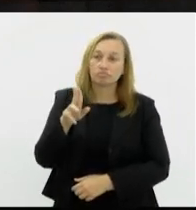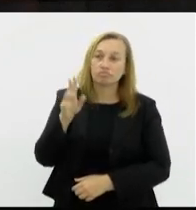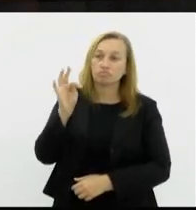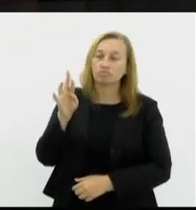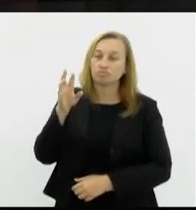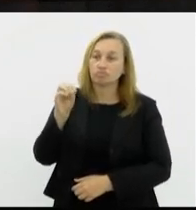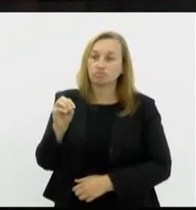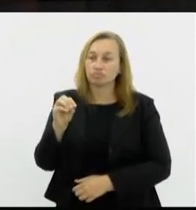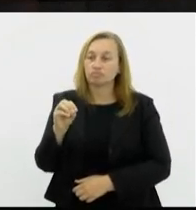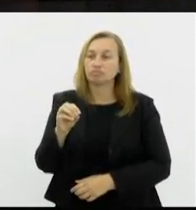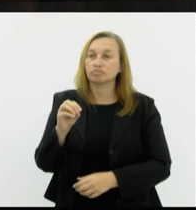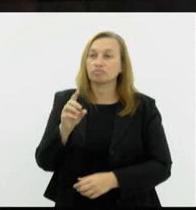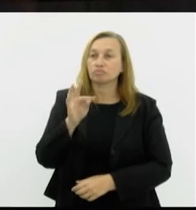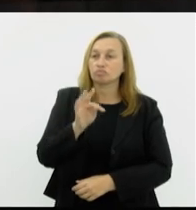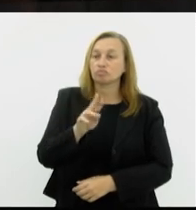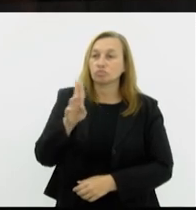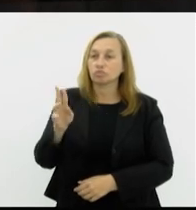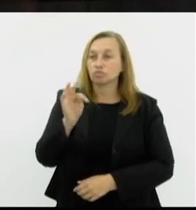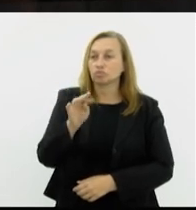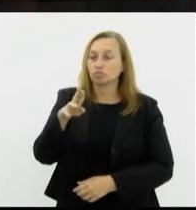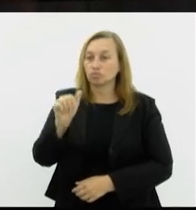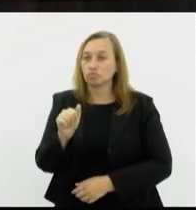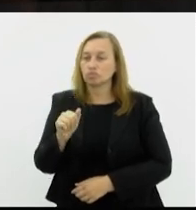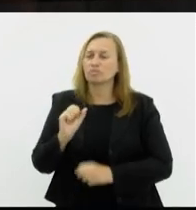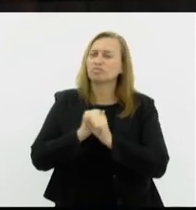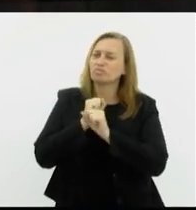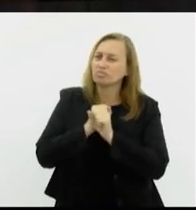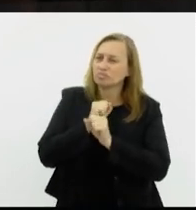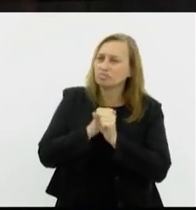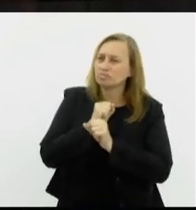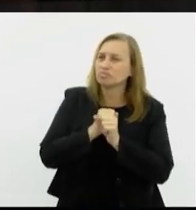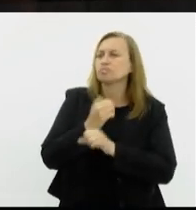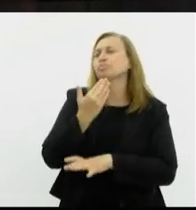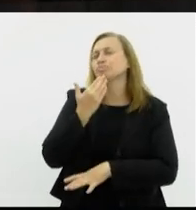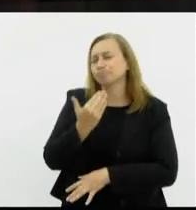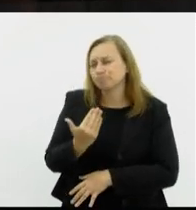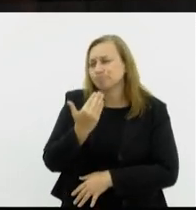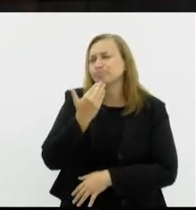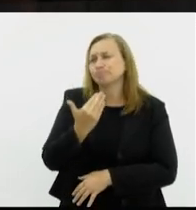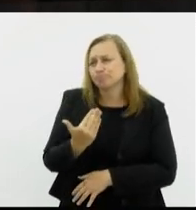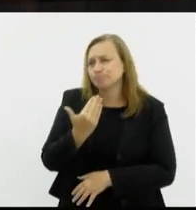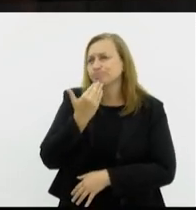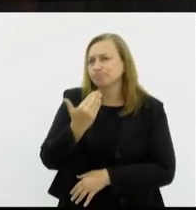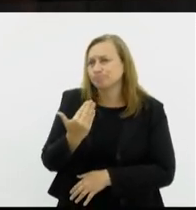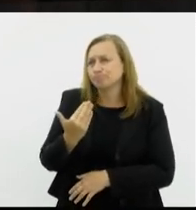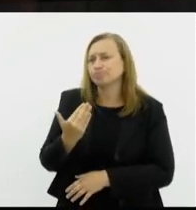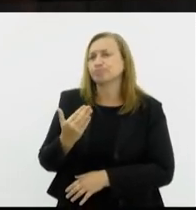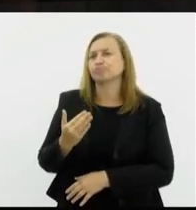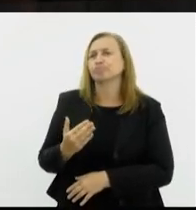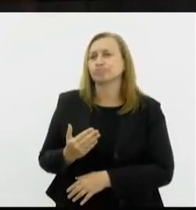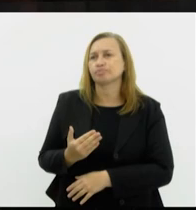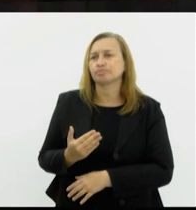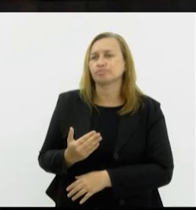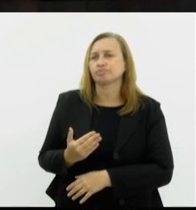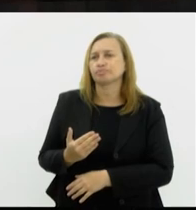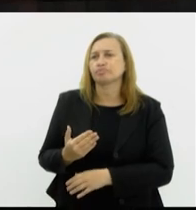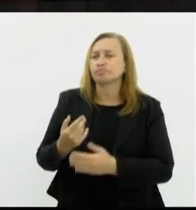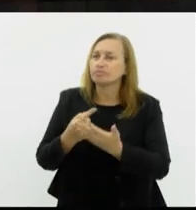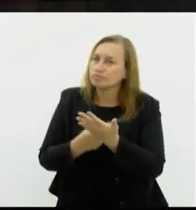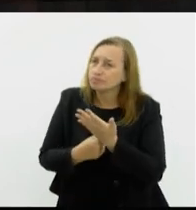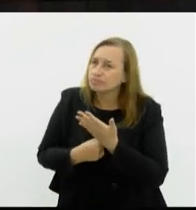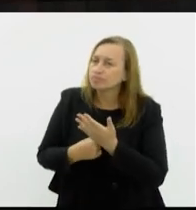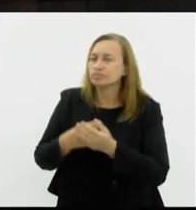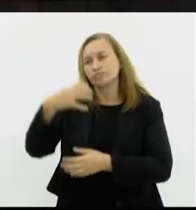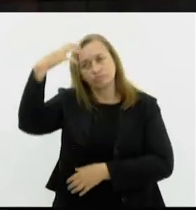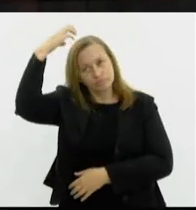Tutuca. Porque eu já venho de há muito tempo solicitando mutirão, não só em Angra dos Reis,